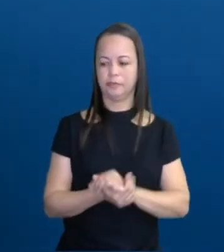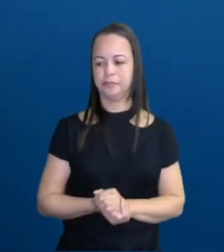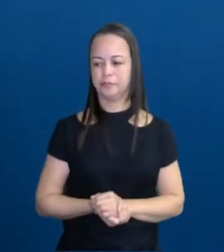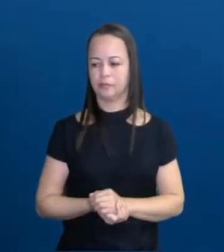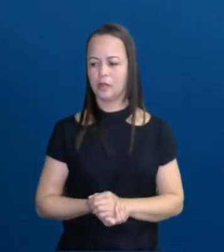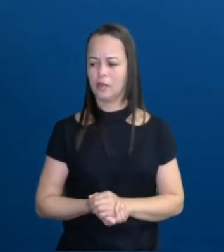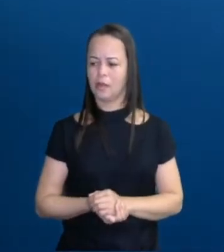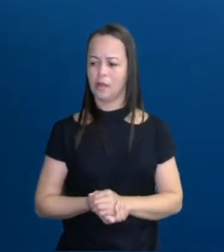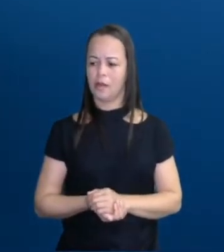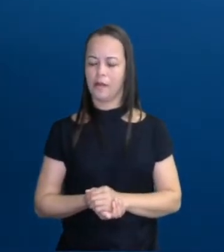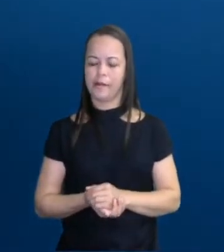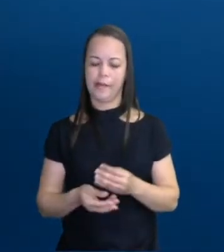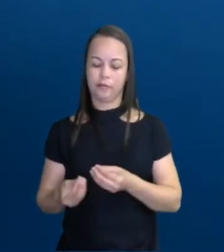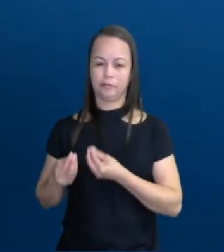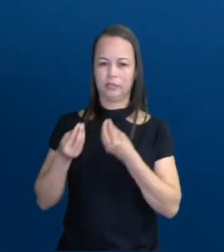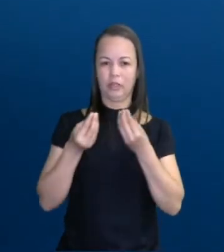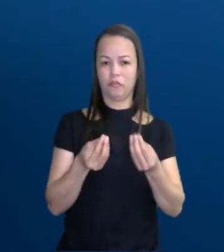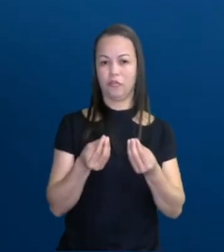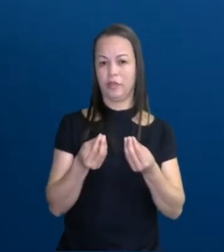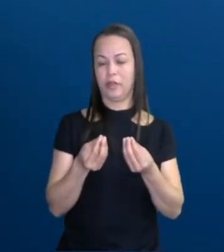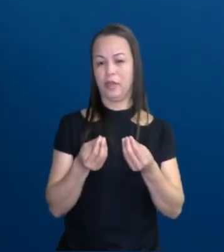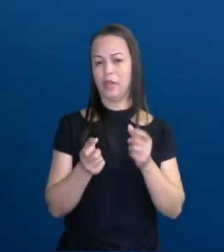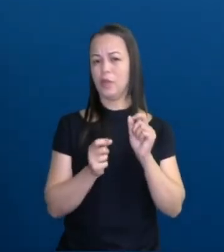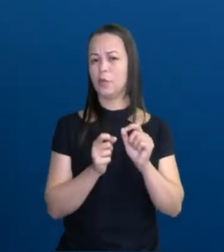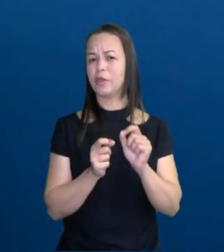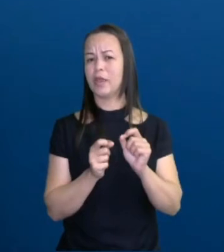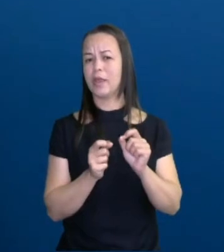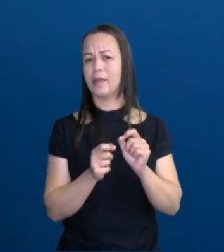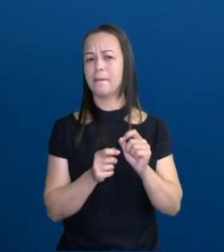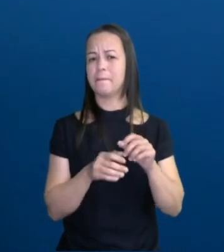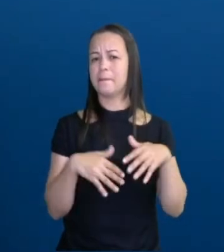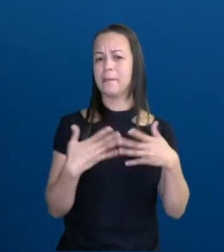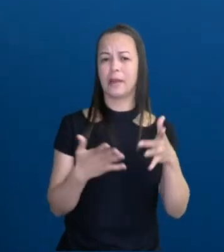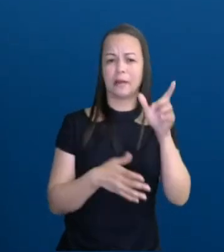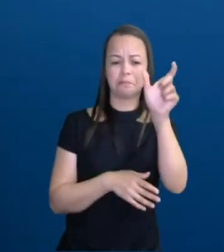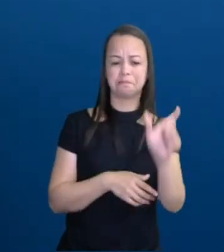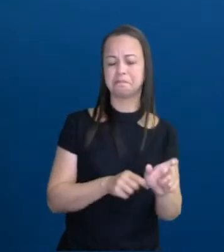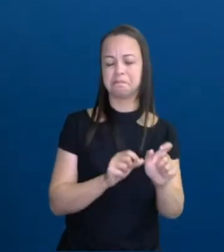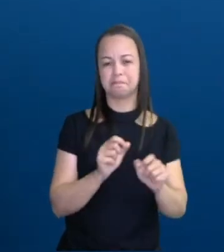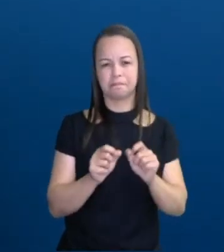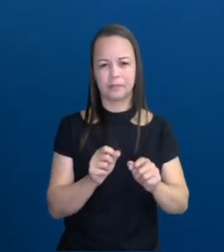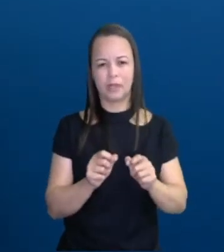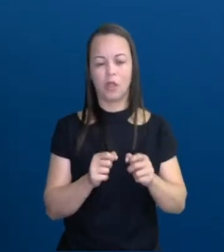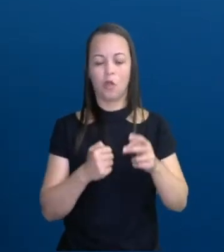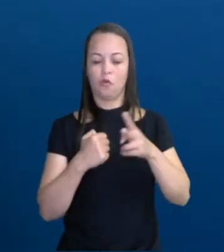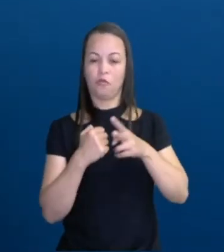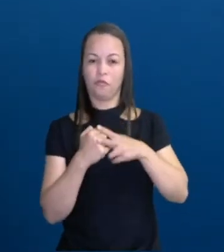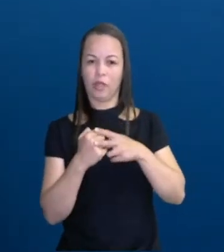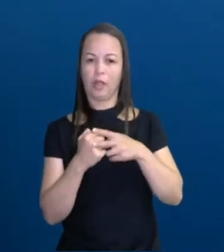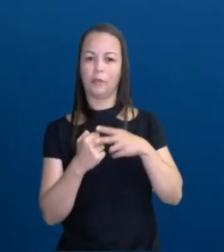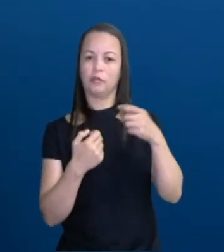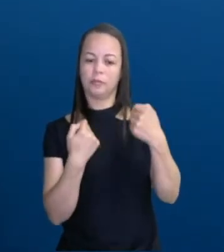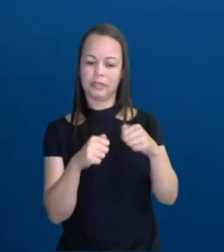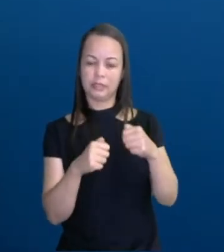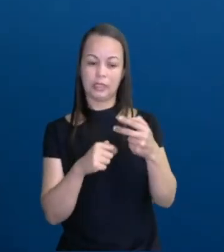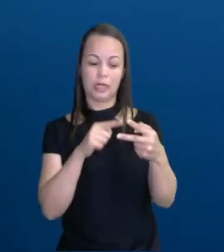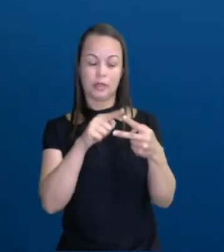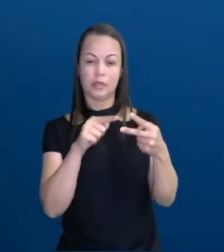Devolvi. Devolvi o que e para quem? Percebam que o verbo devolver ele precisa de dois